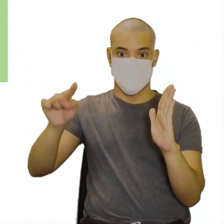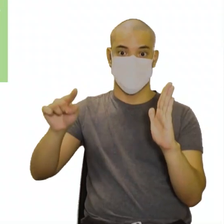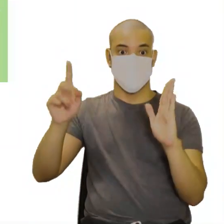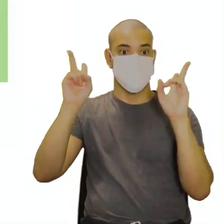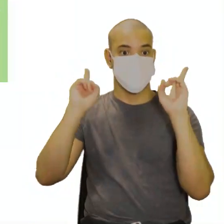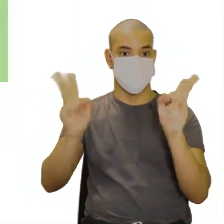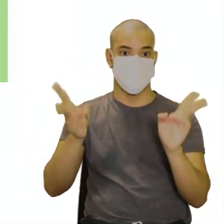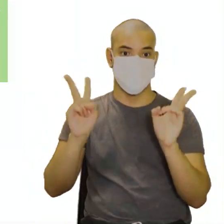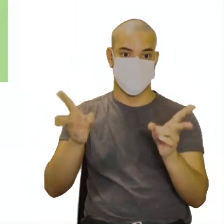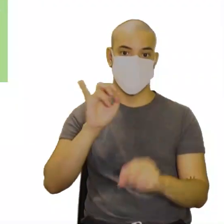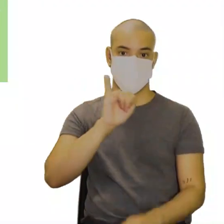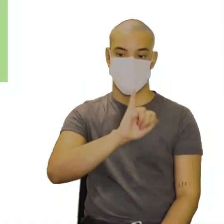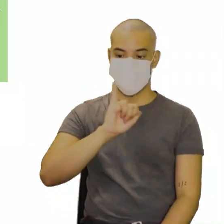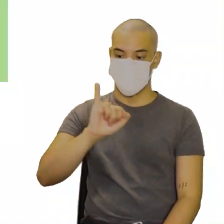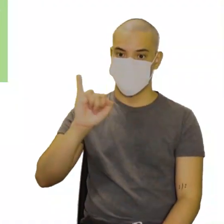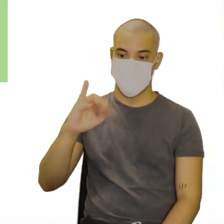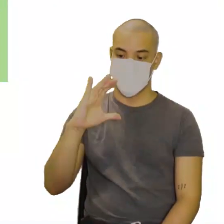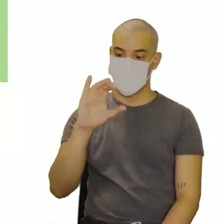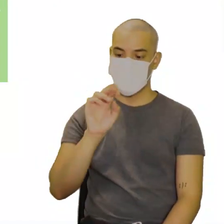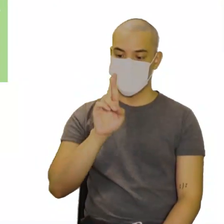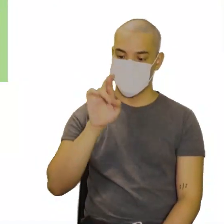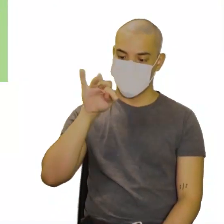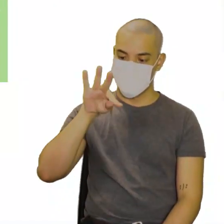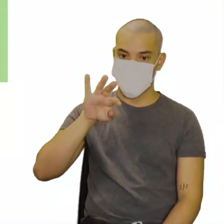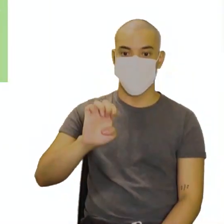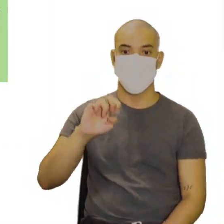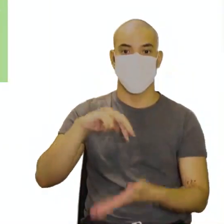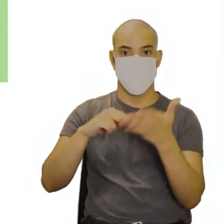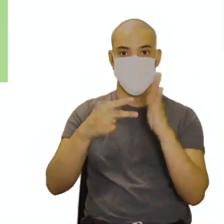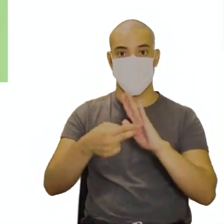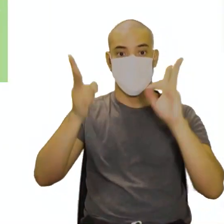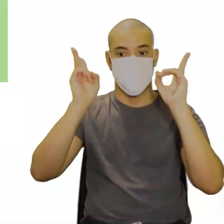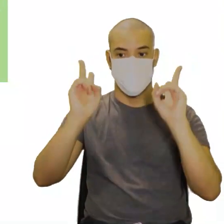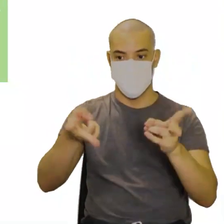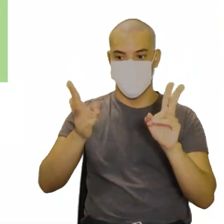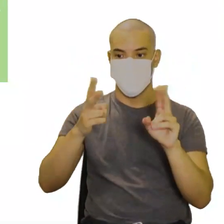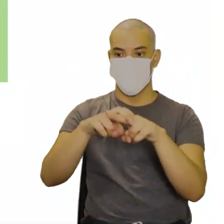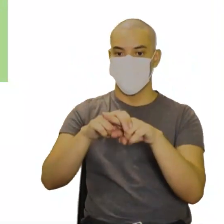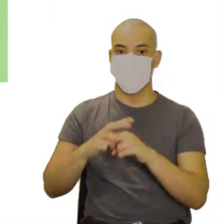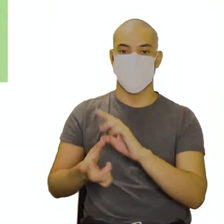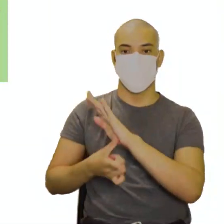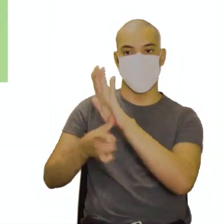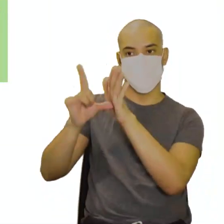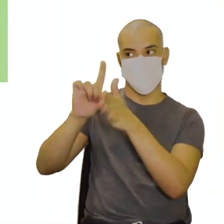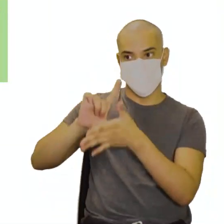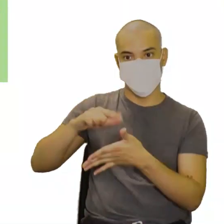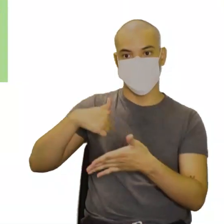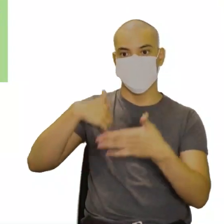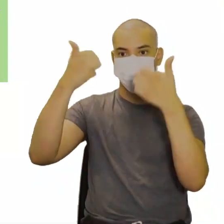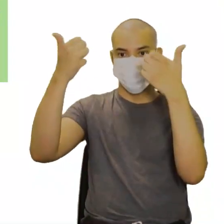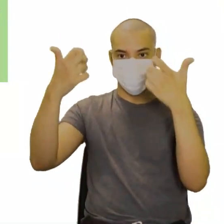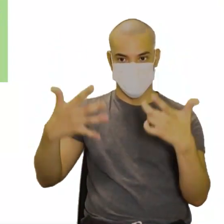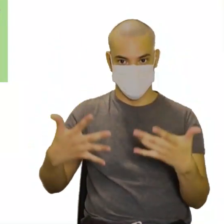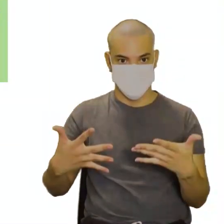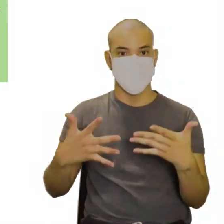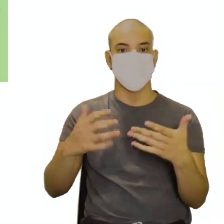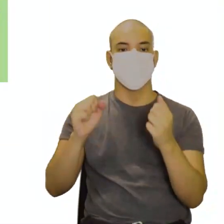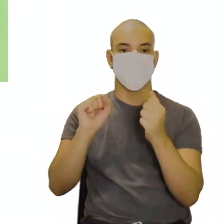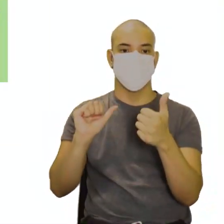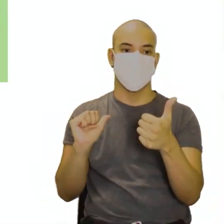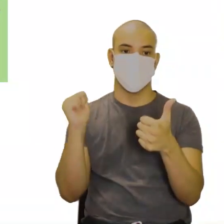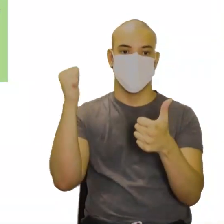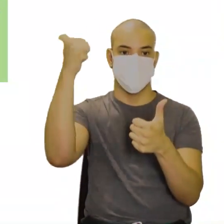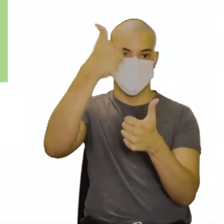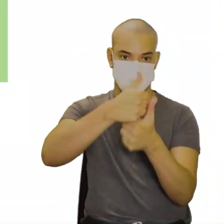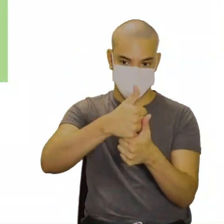mesma, certo? Então, dessa forma aqui, da mesma maneira que nós fizemos lá em série, eu posso substituir